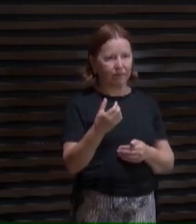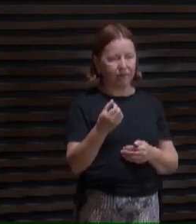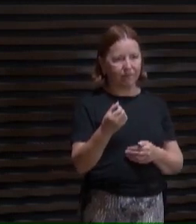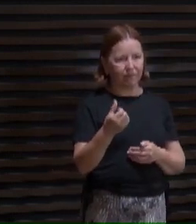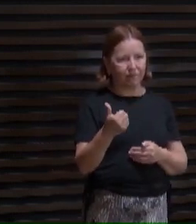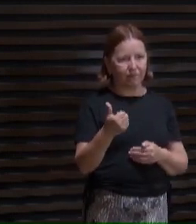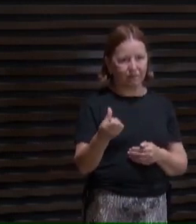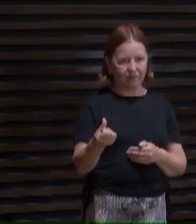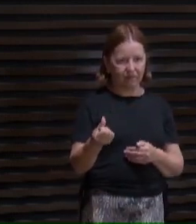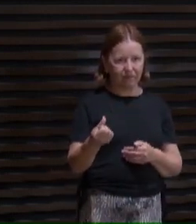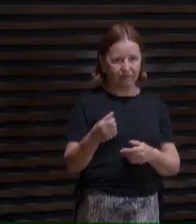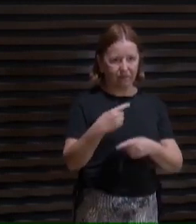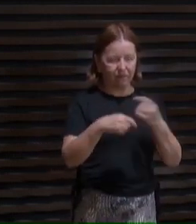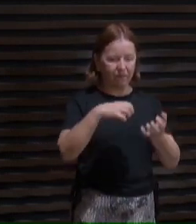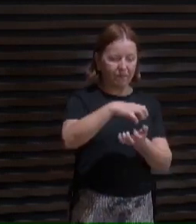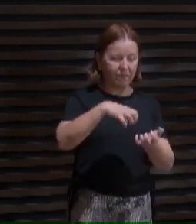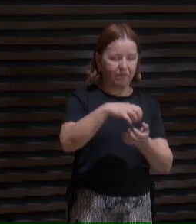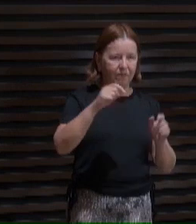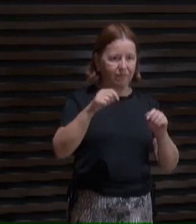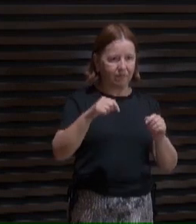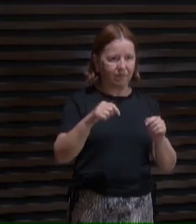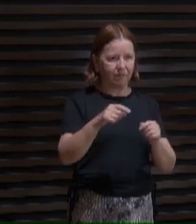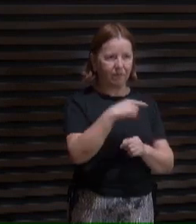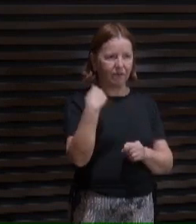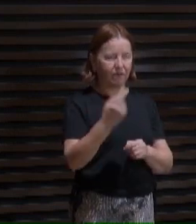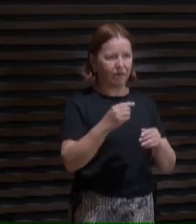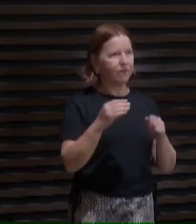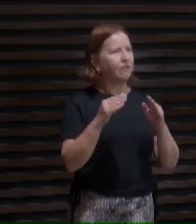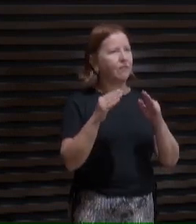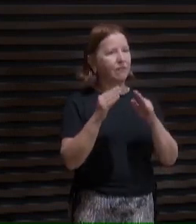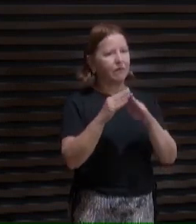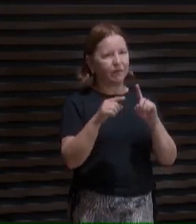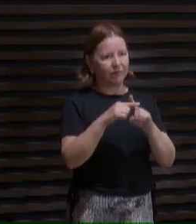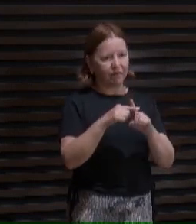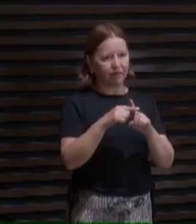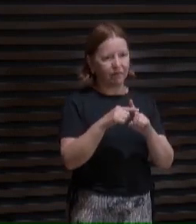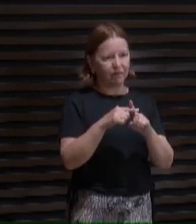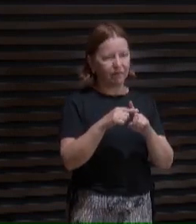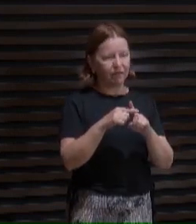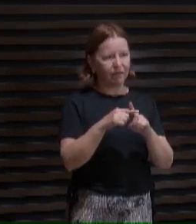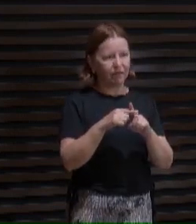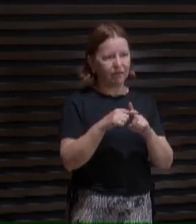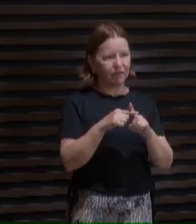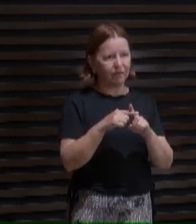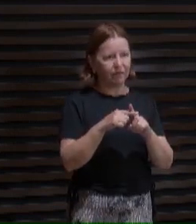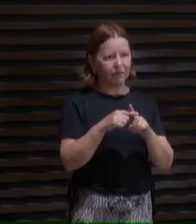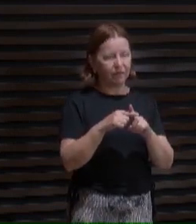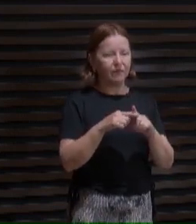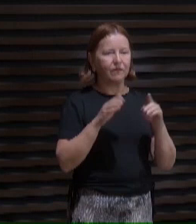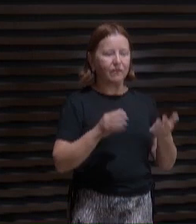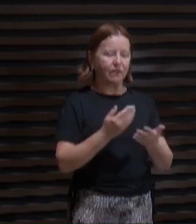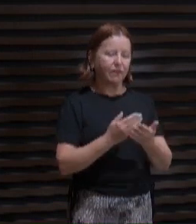logo após uma crise aqui na nossa igreja. E nós passamos por 21